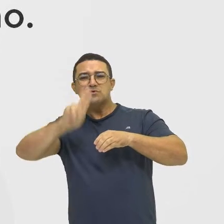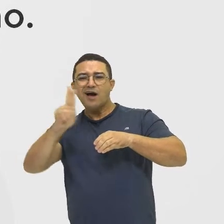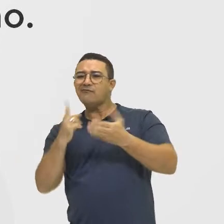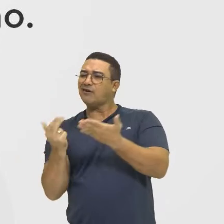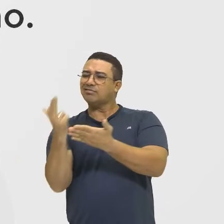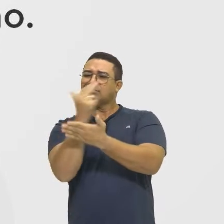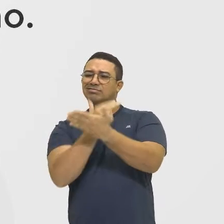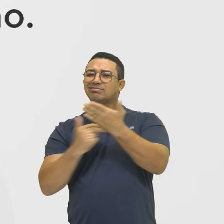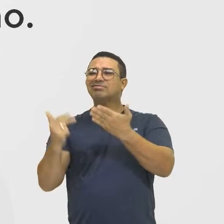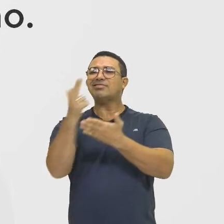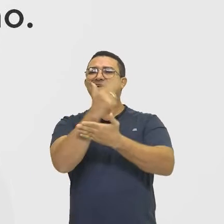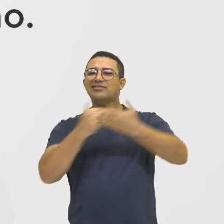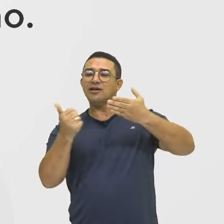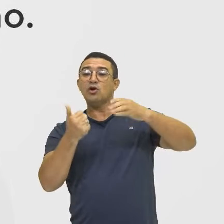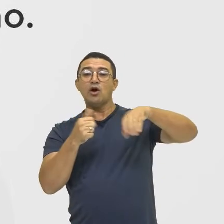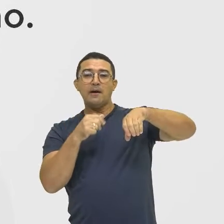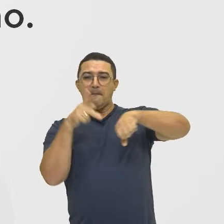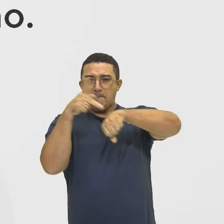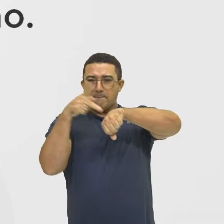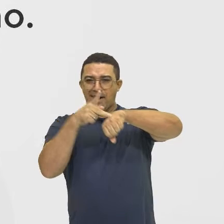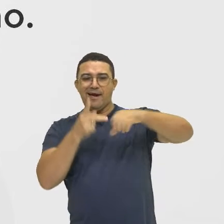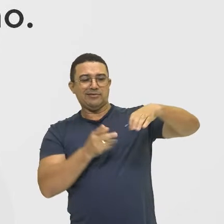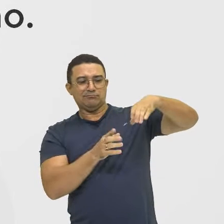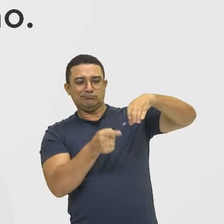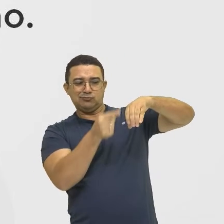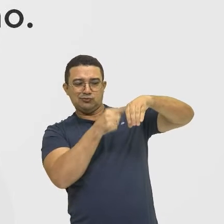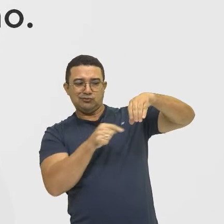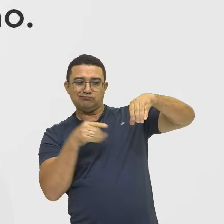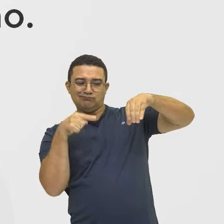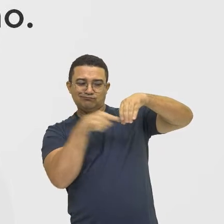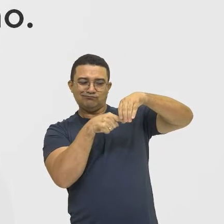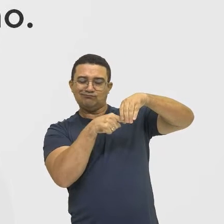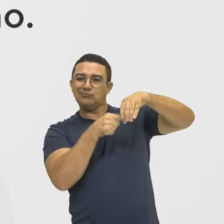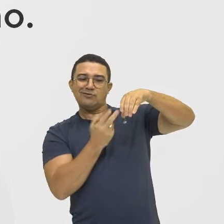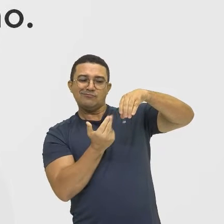é, feitas em rochedos e paredes de cavernas.